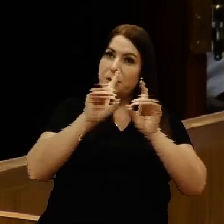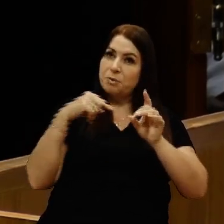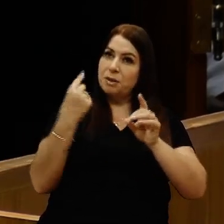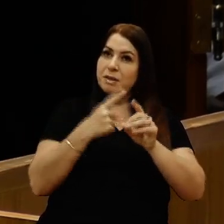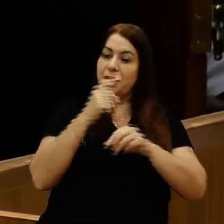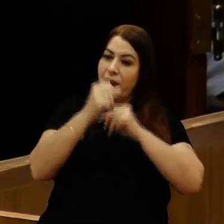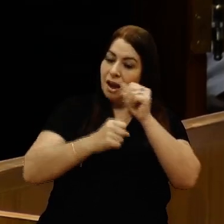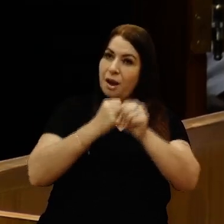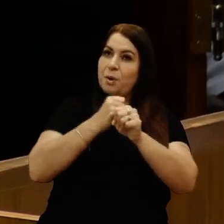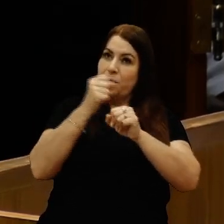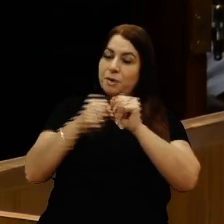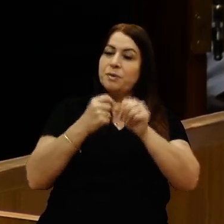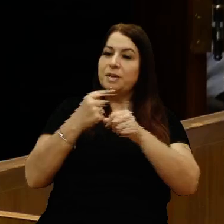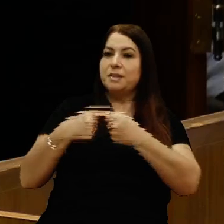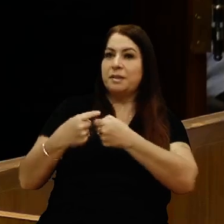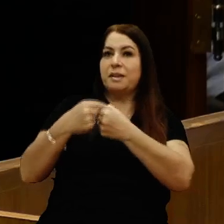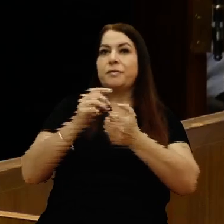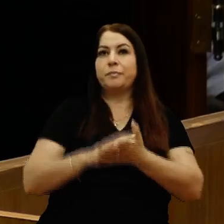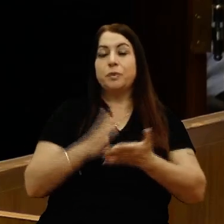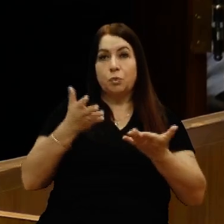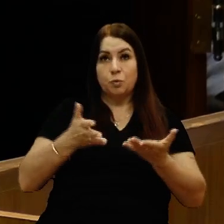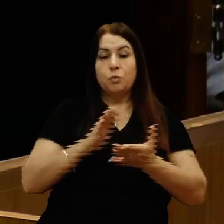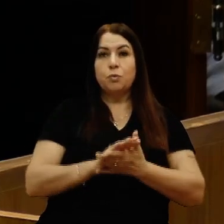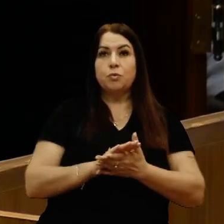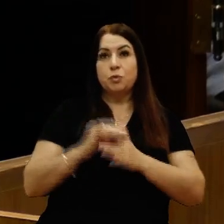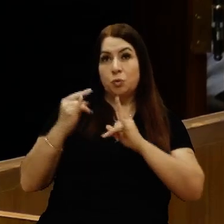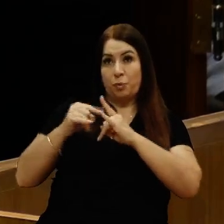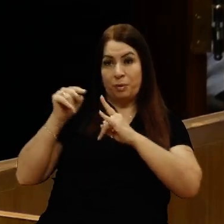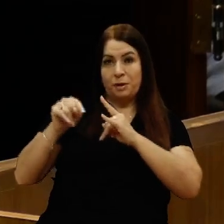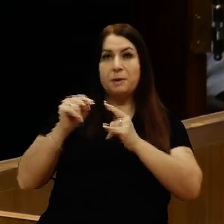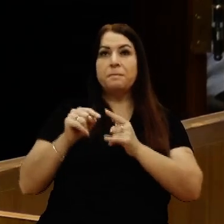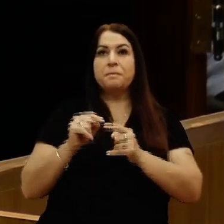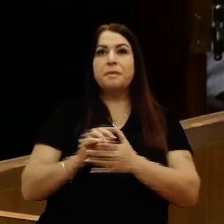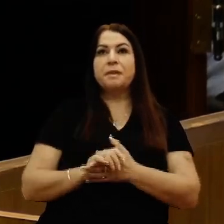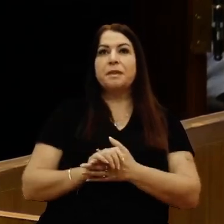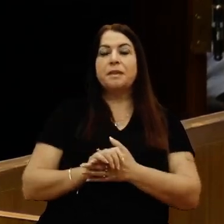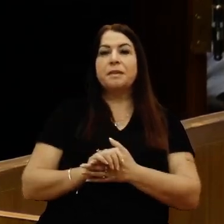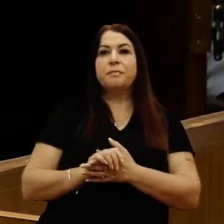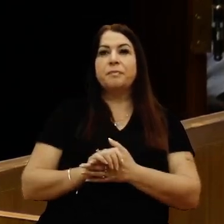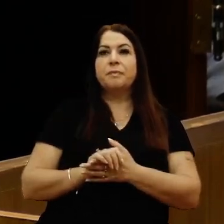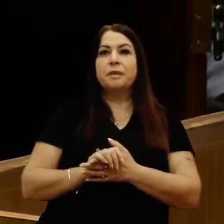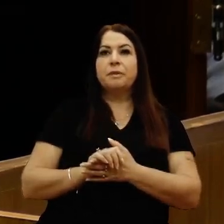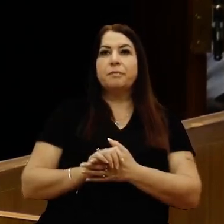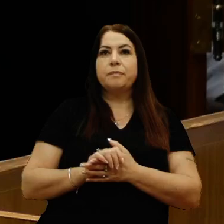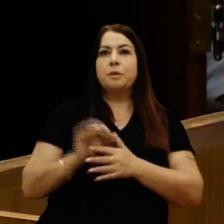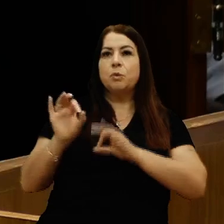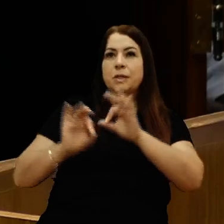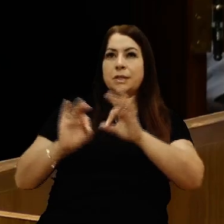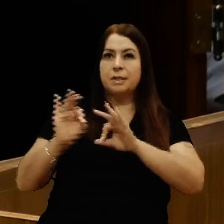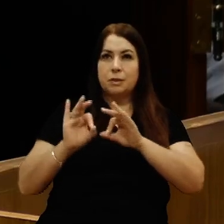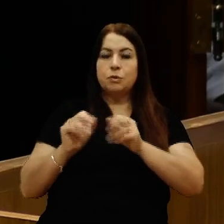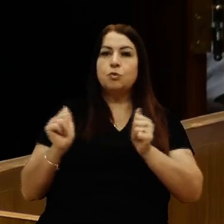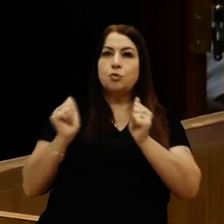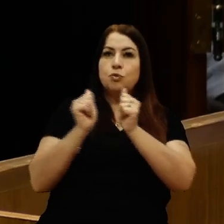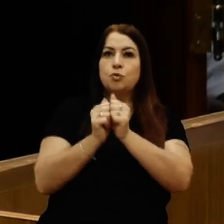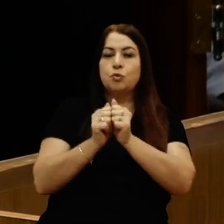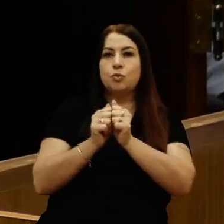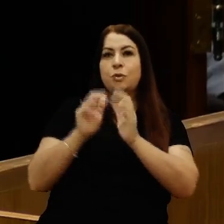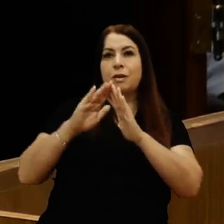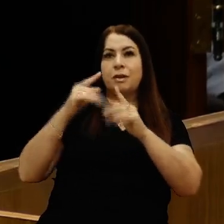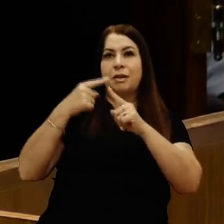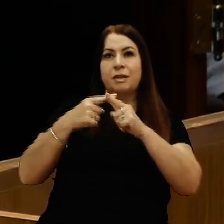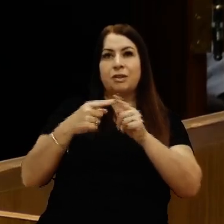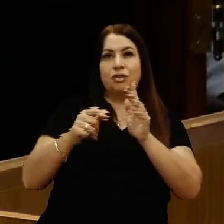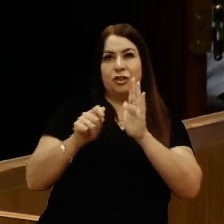todos os anos aqui na cidade. Hoje, o Clube de Desbravadores e o Clube de Aventureiros são organizações filiadas à Igreja Adventista do Sétimo